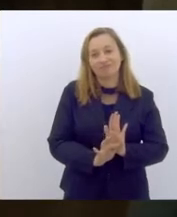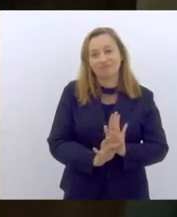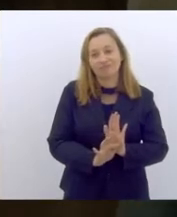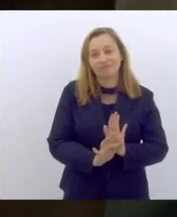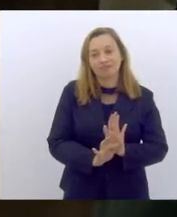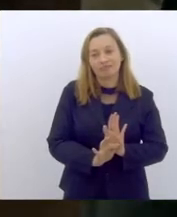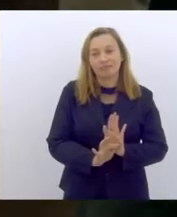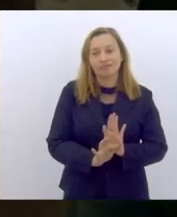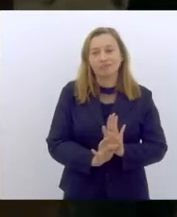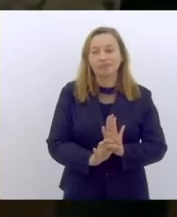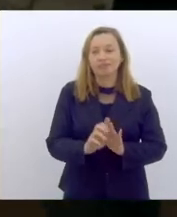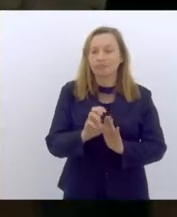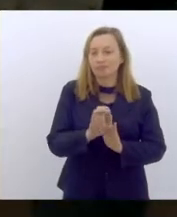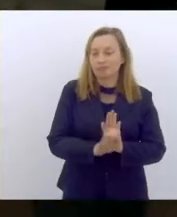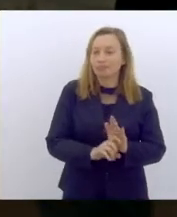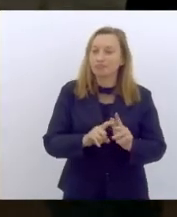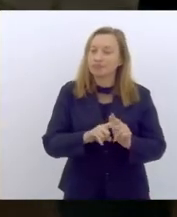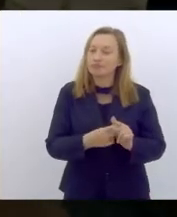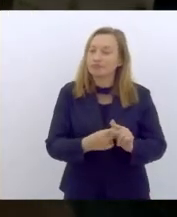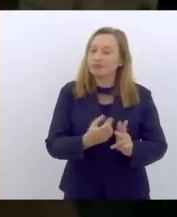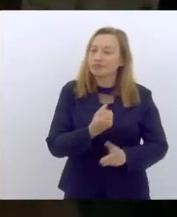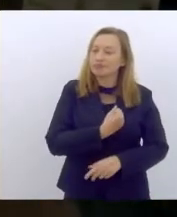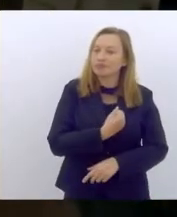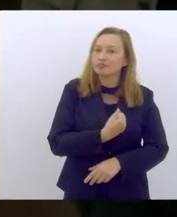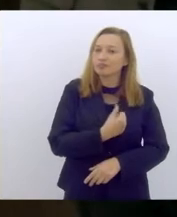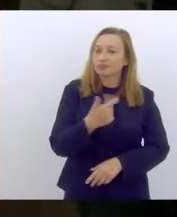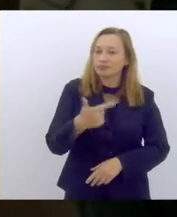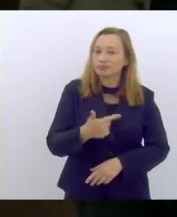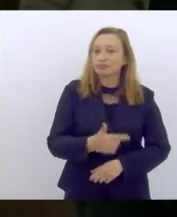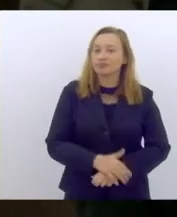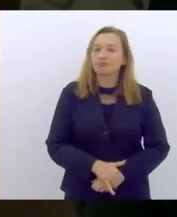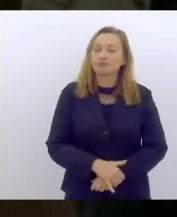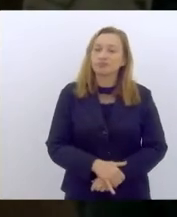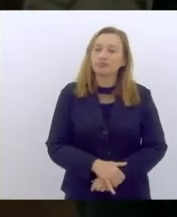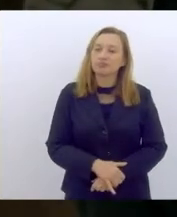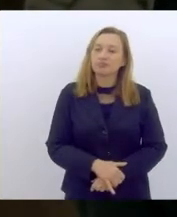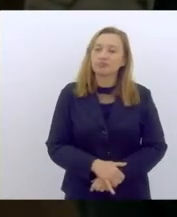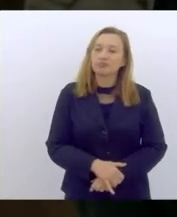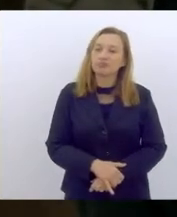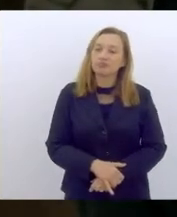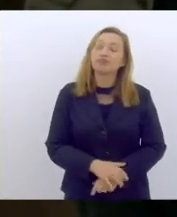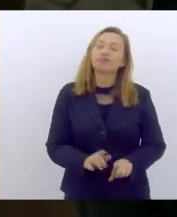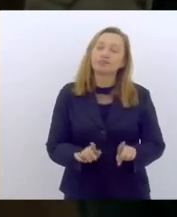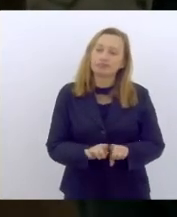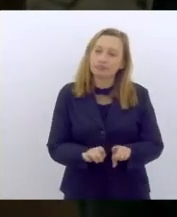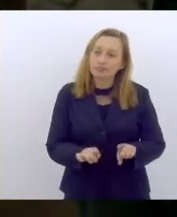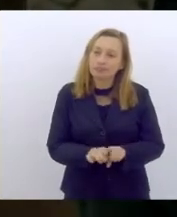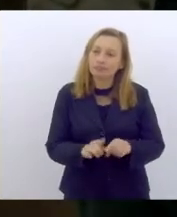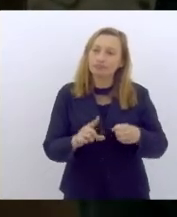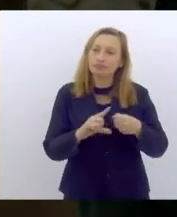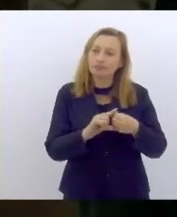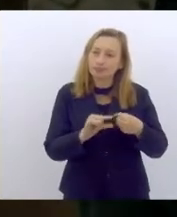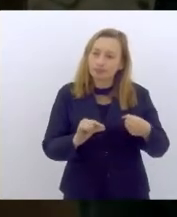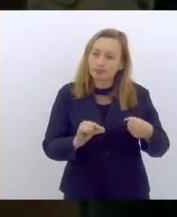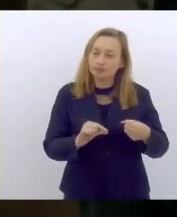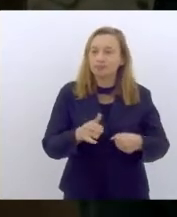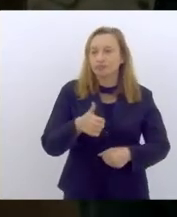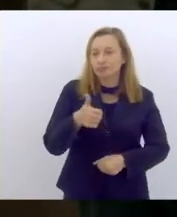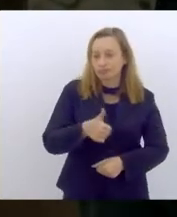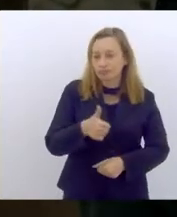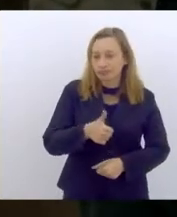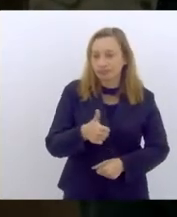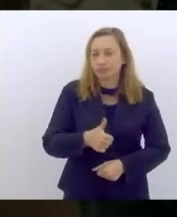emenda modificativa número dois também é o artigo primeiro